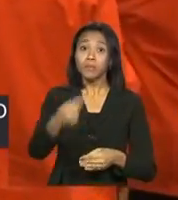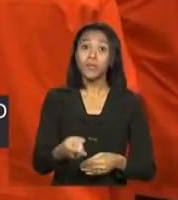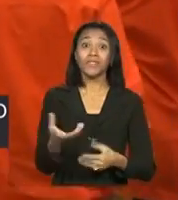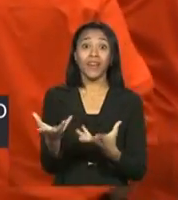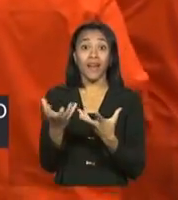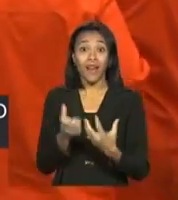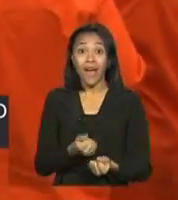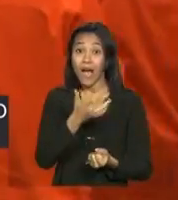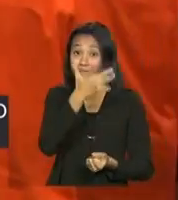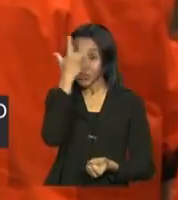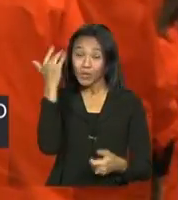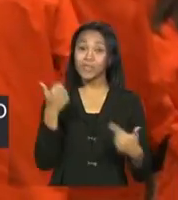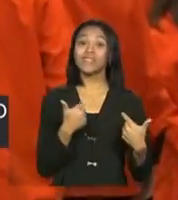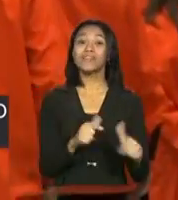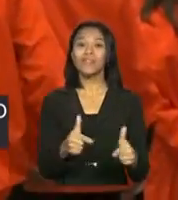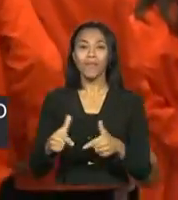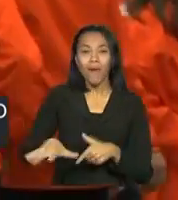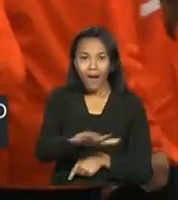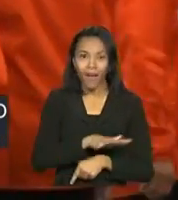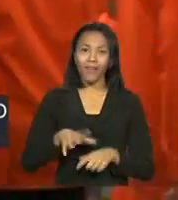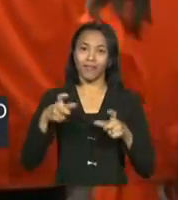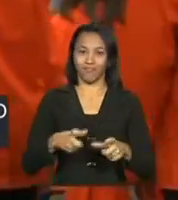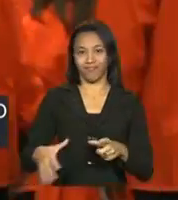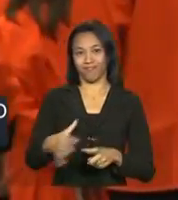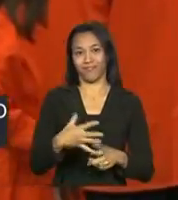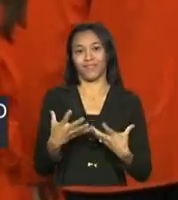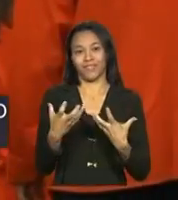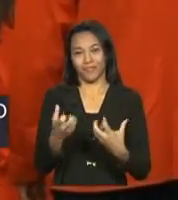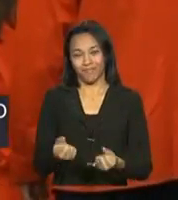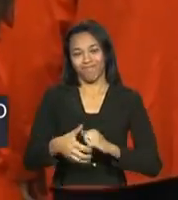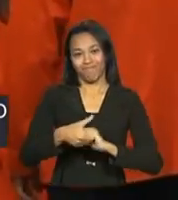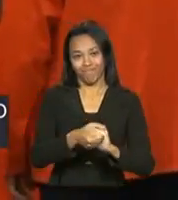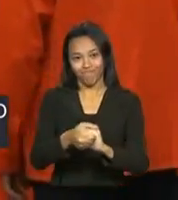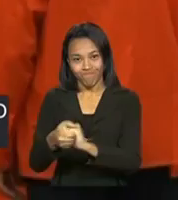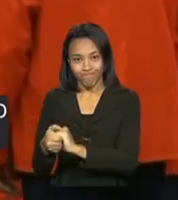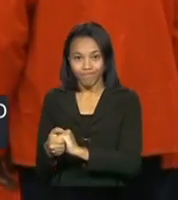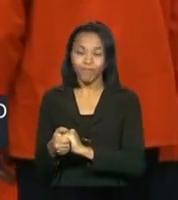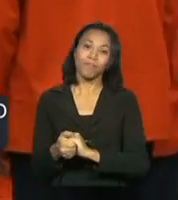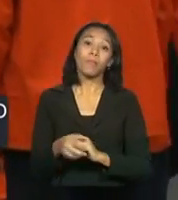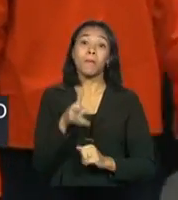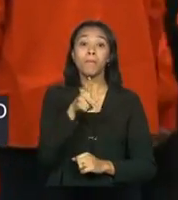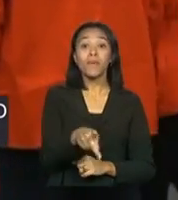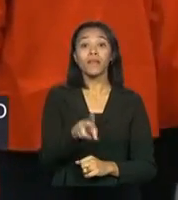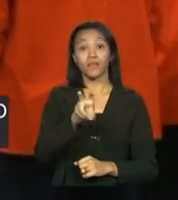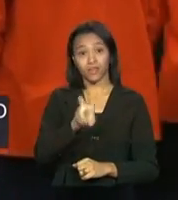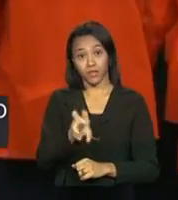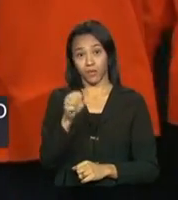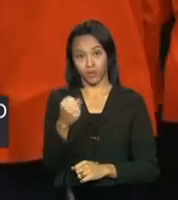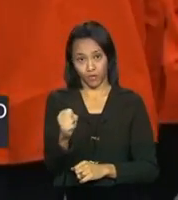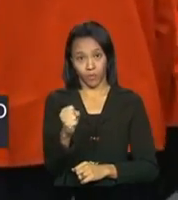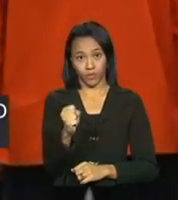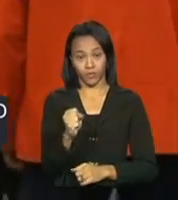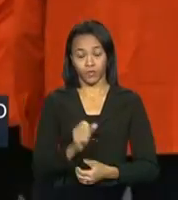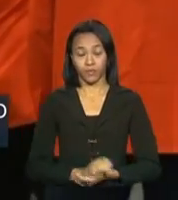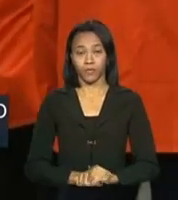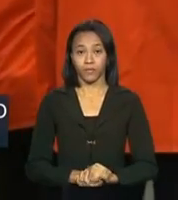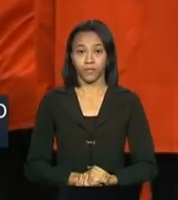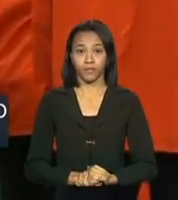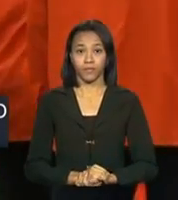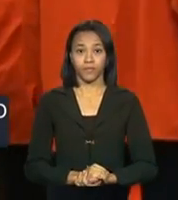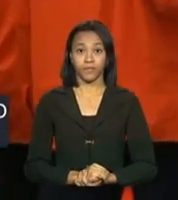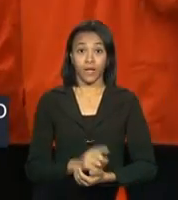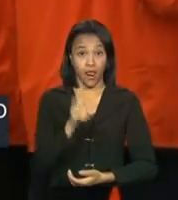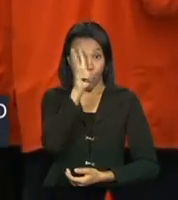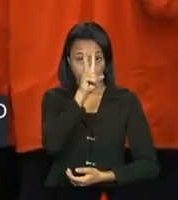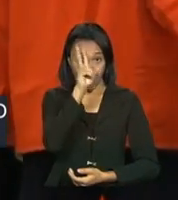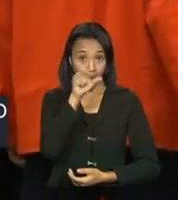recebida pelos trabalhadores, né, que estão construindo a plataforma P58. Lembrando